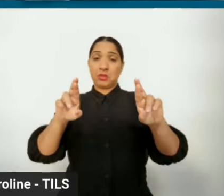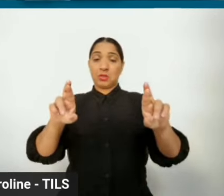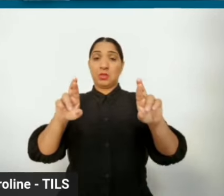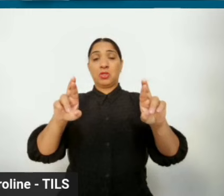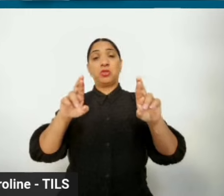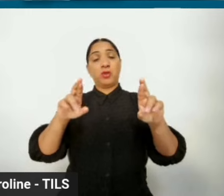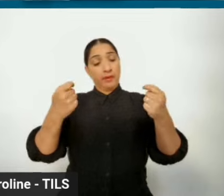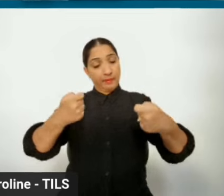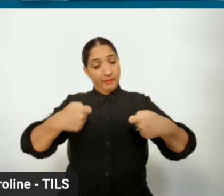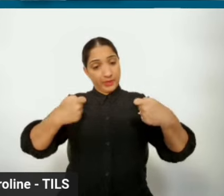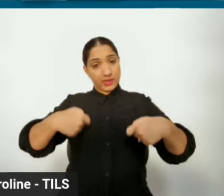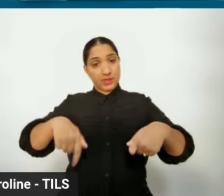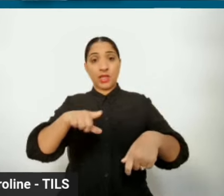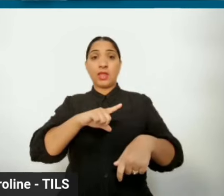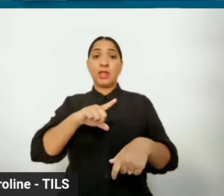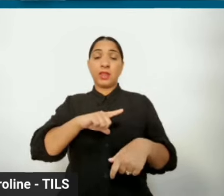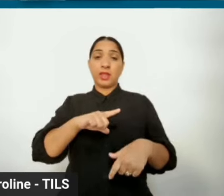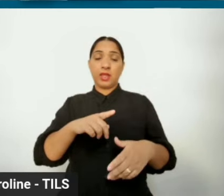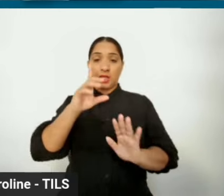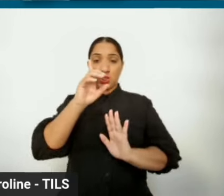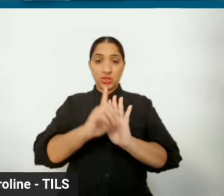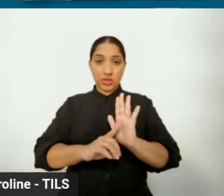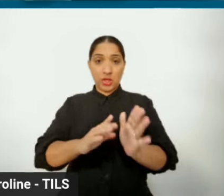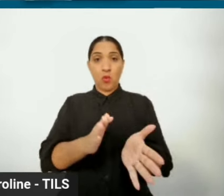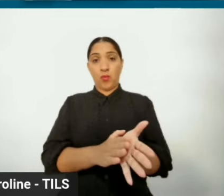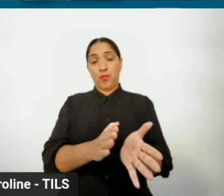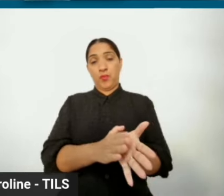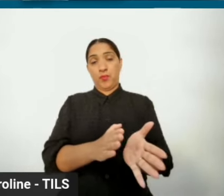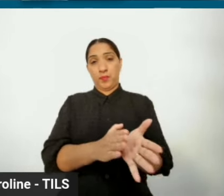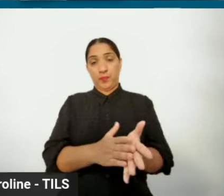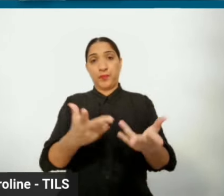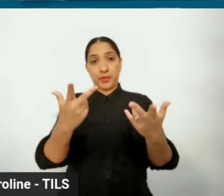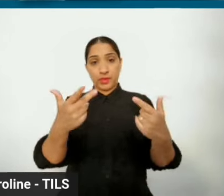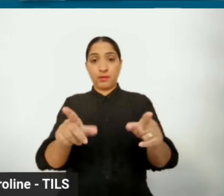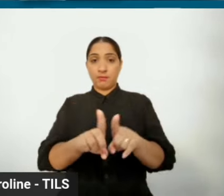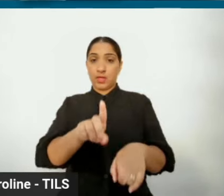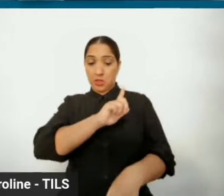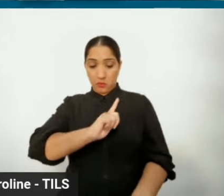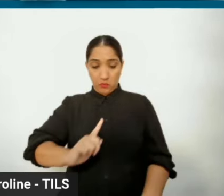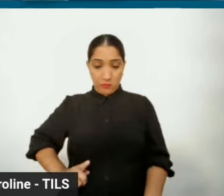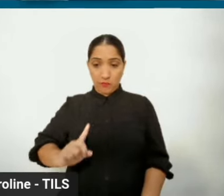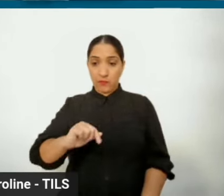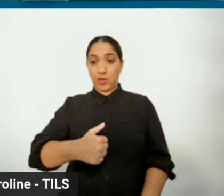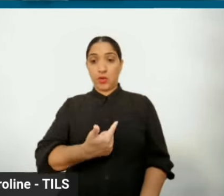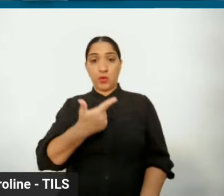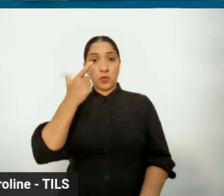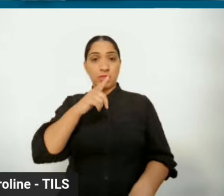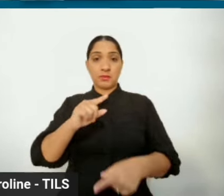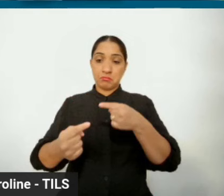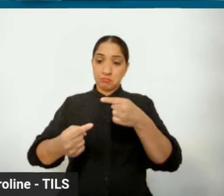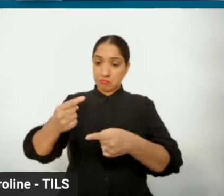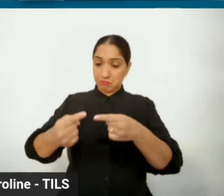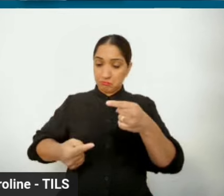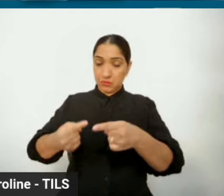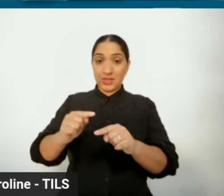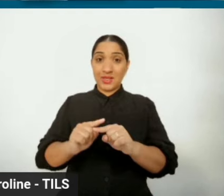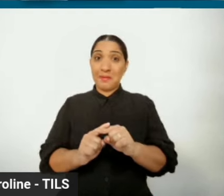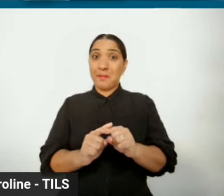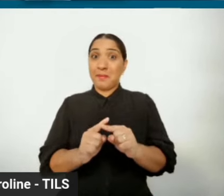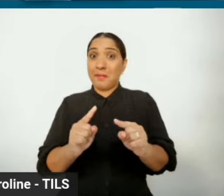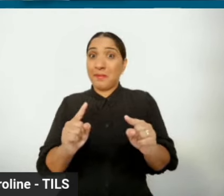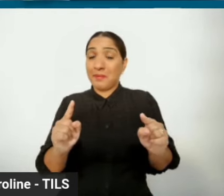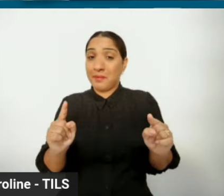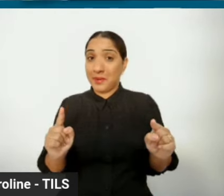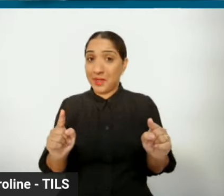efetivação quanto antes desses direitos, temos que cobrar dos nossos governos a efetivação dessas políticas. Mas é quase